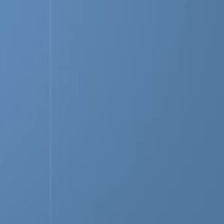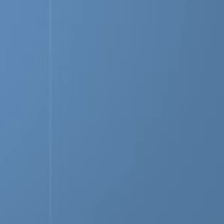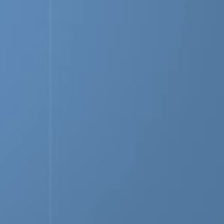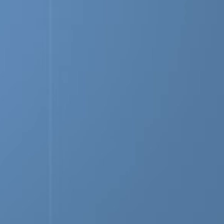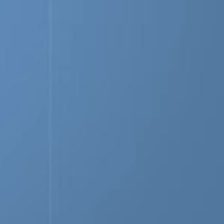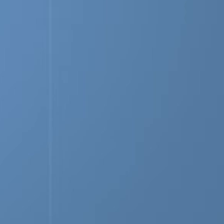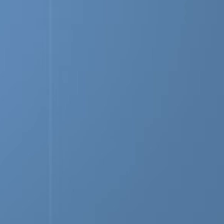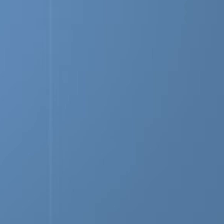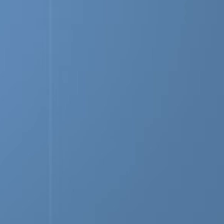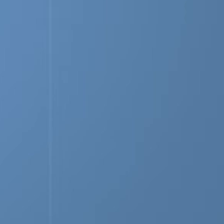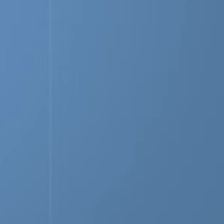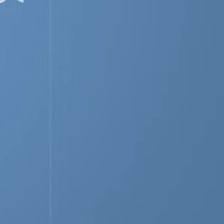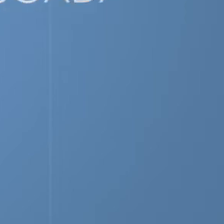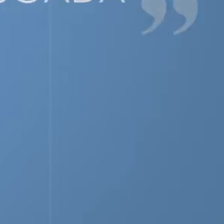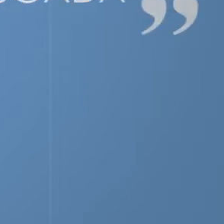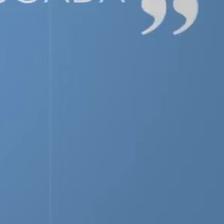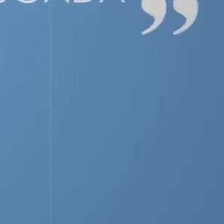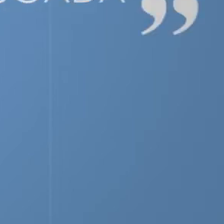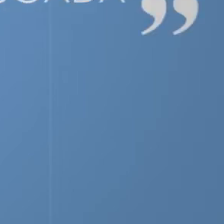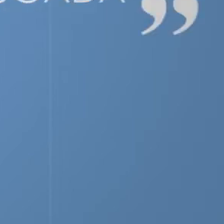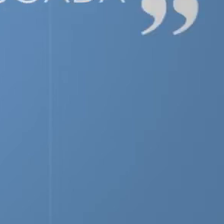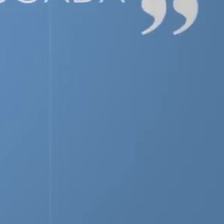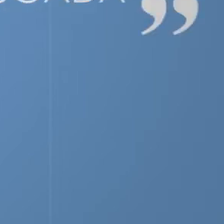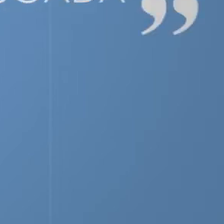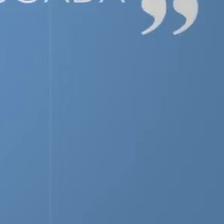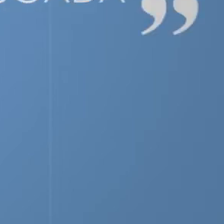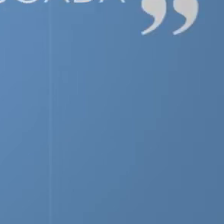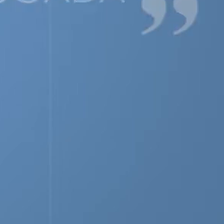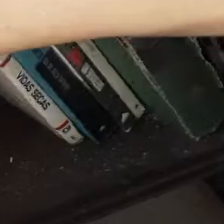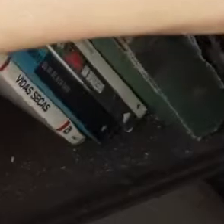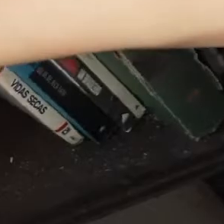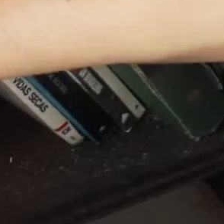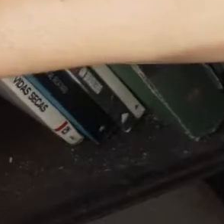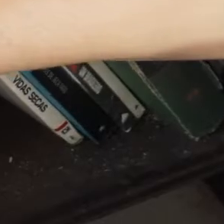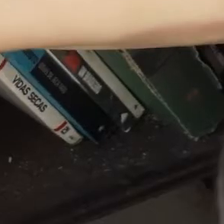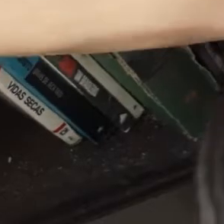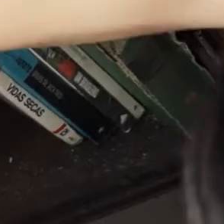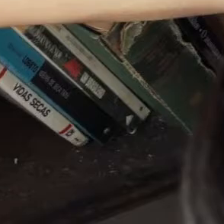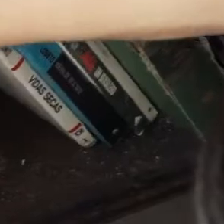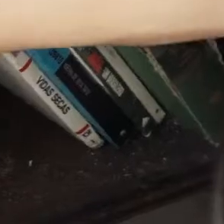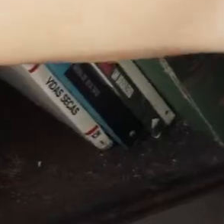a irmãzinha, a hora mais fria da madrugada.